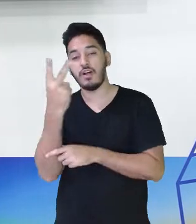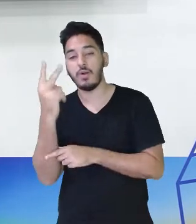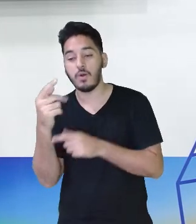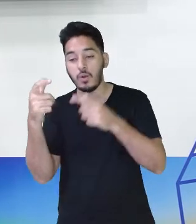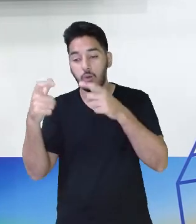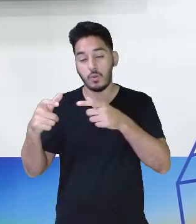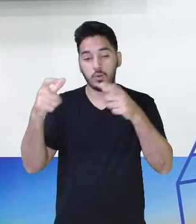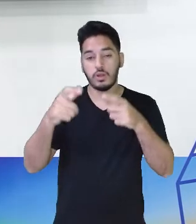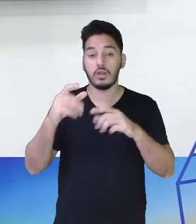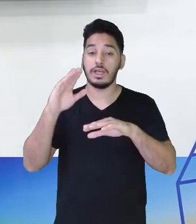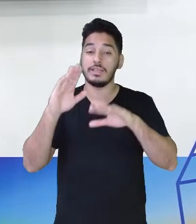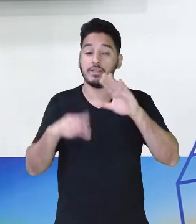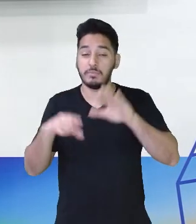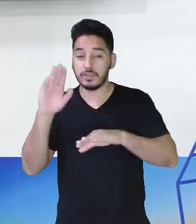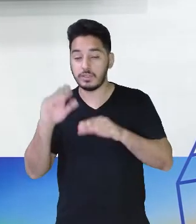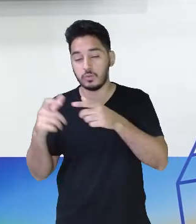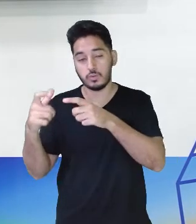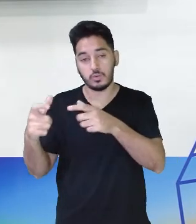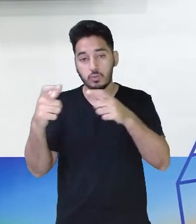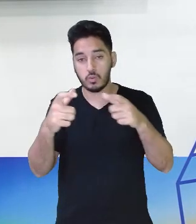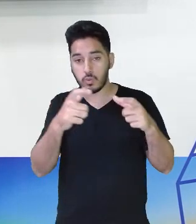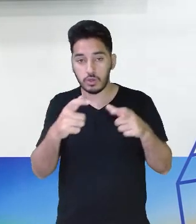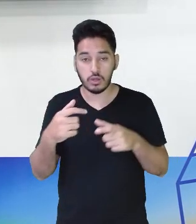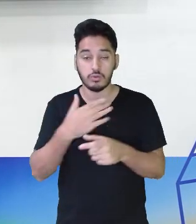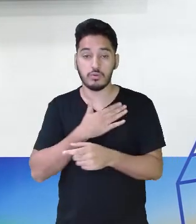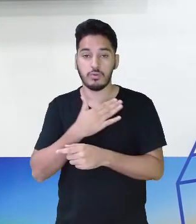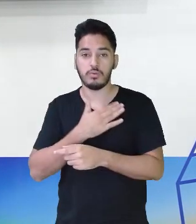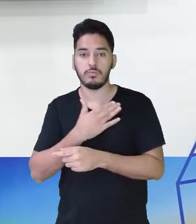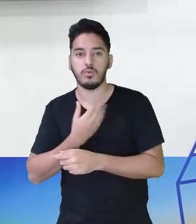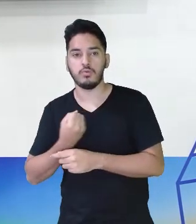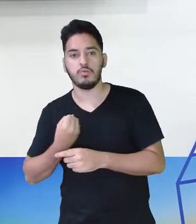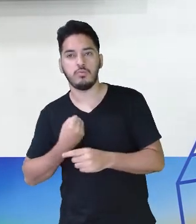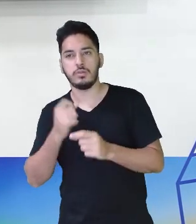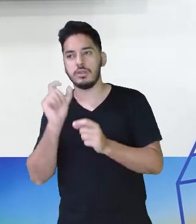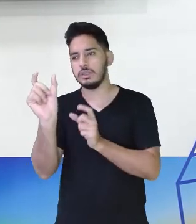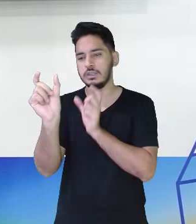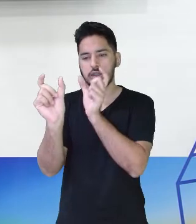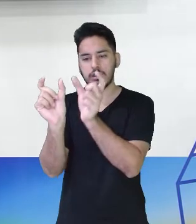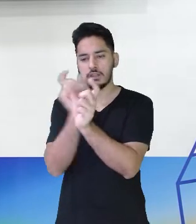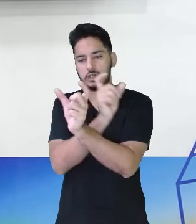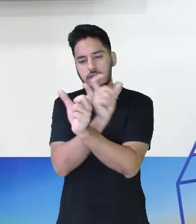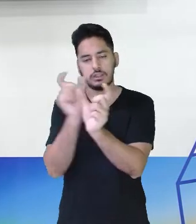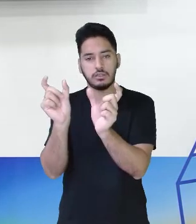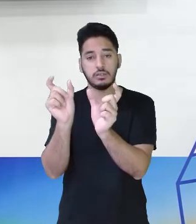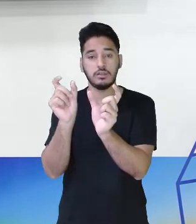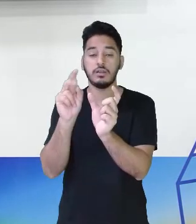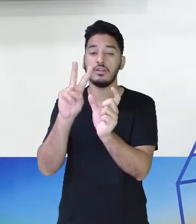quê? Dependendo do lugar onde o meu algarismo esteja, ele vai ter